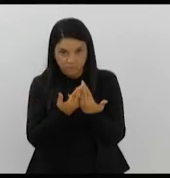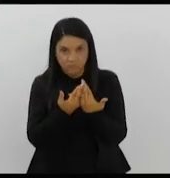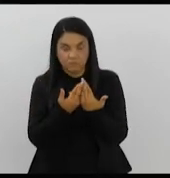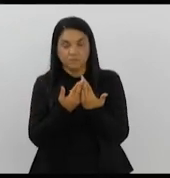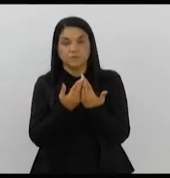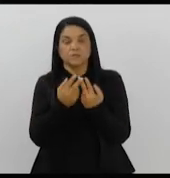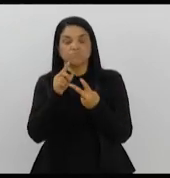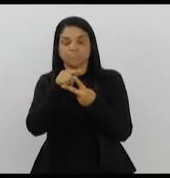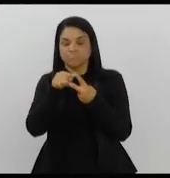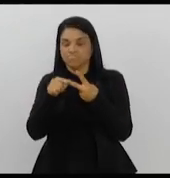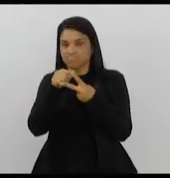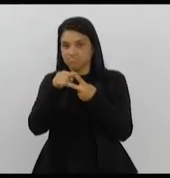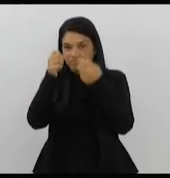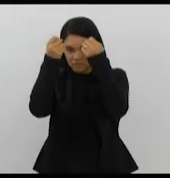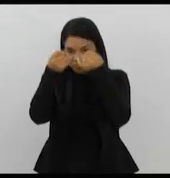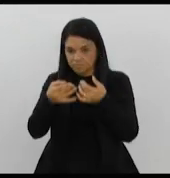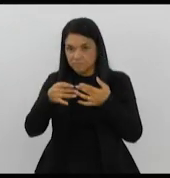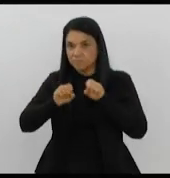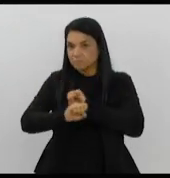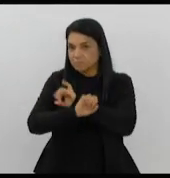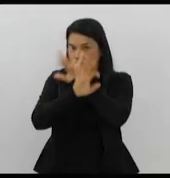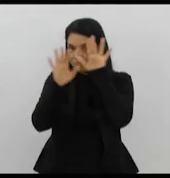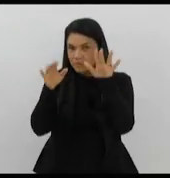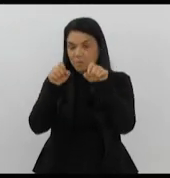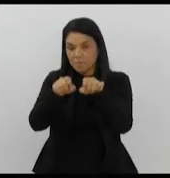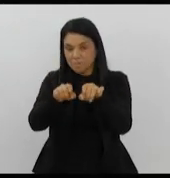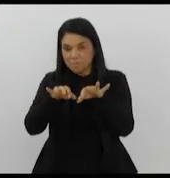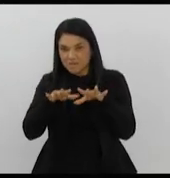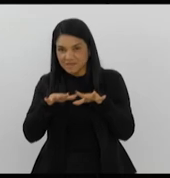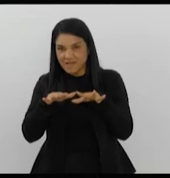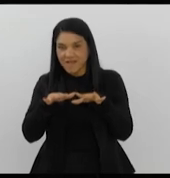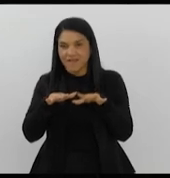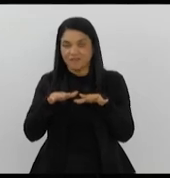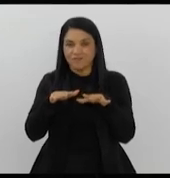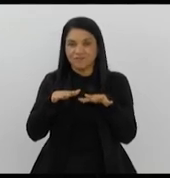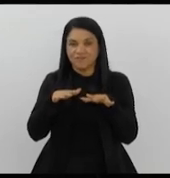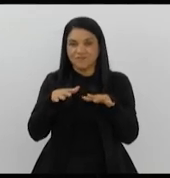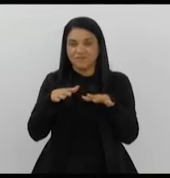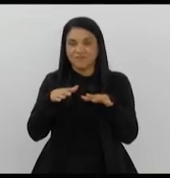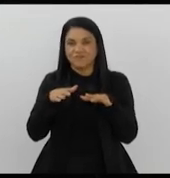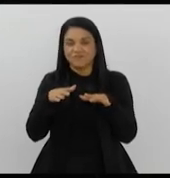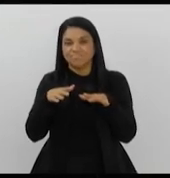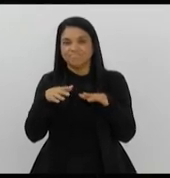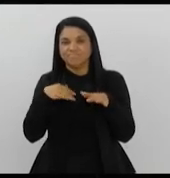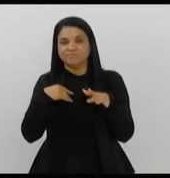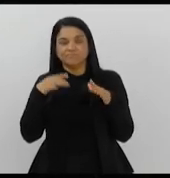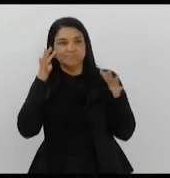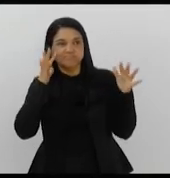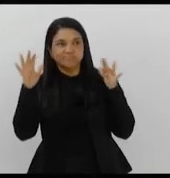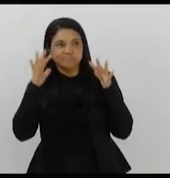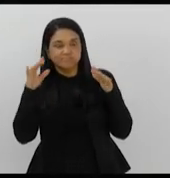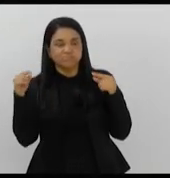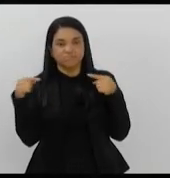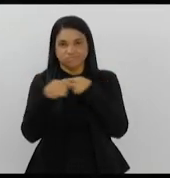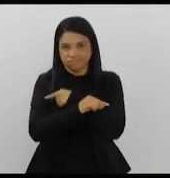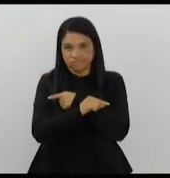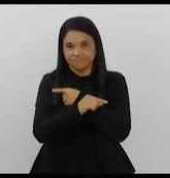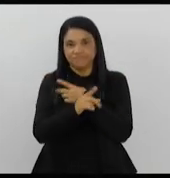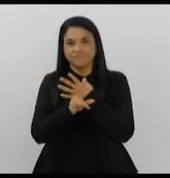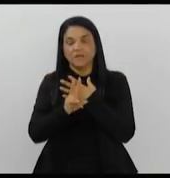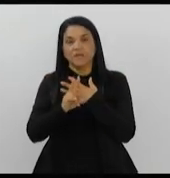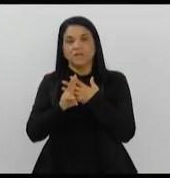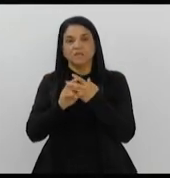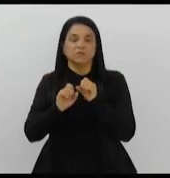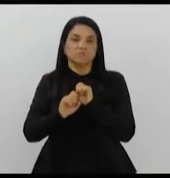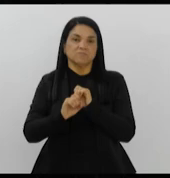dois pontos, porque no plenário tem muitas falas, as coisas às vezes ficam dispersas e as posições não ficam